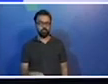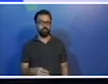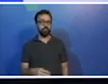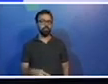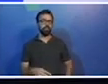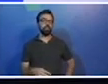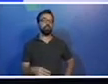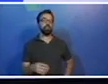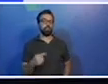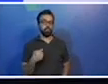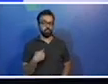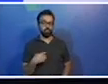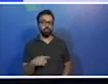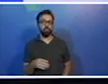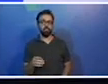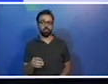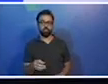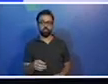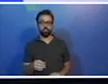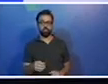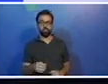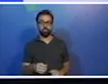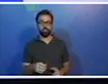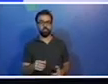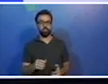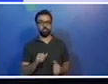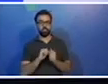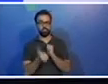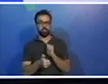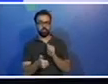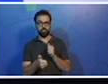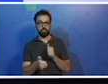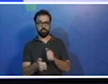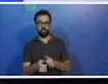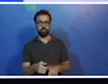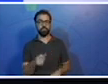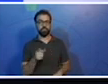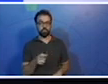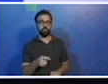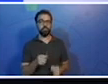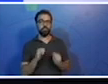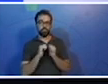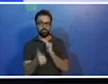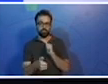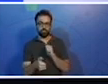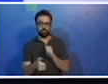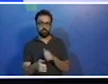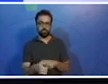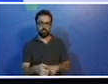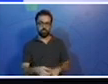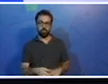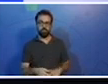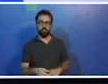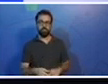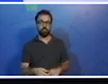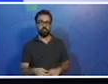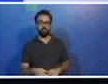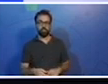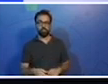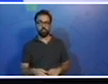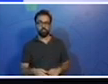Eu estou jogando. I am playing. Você está jogando. You are